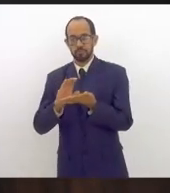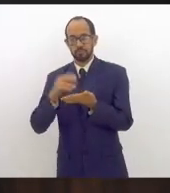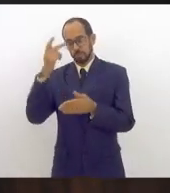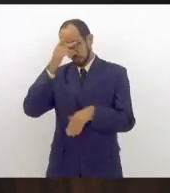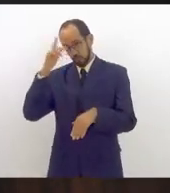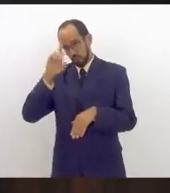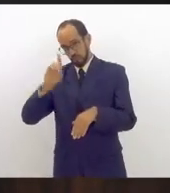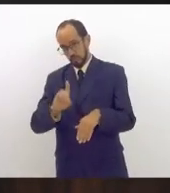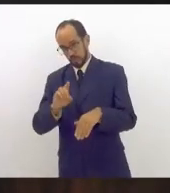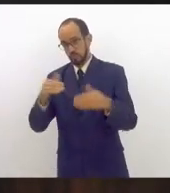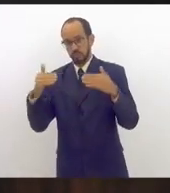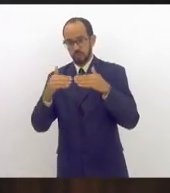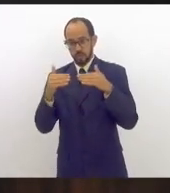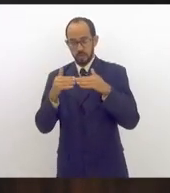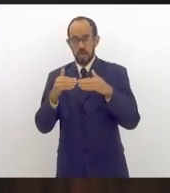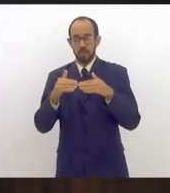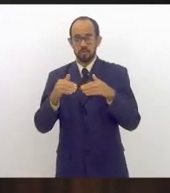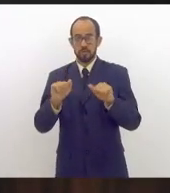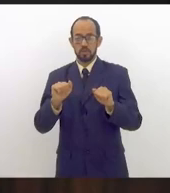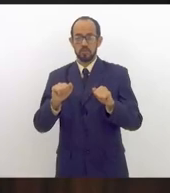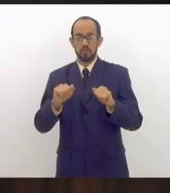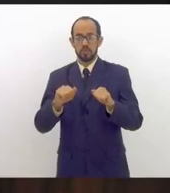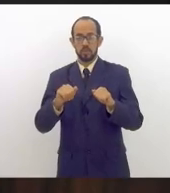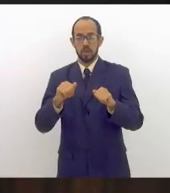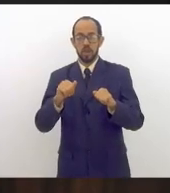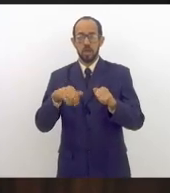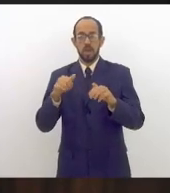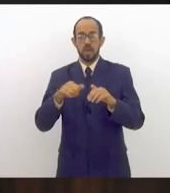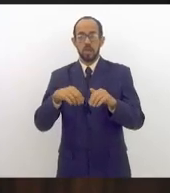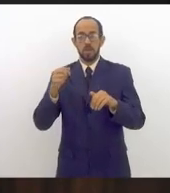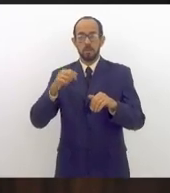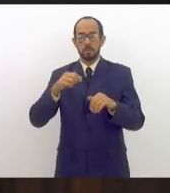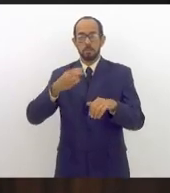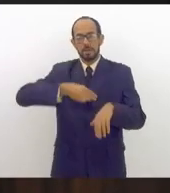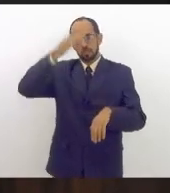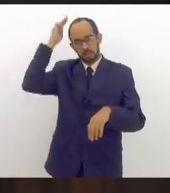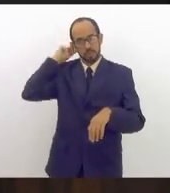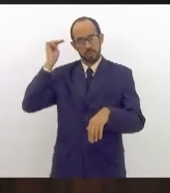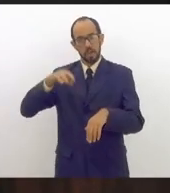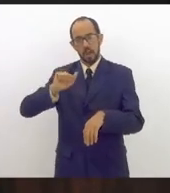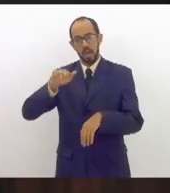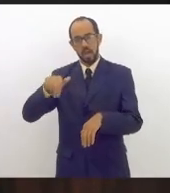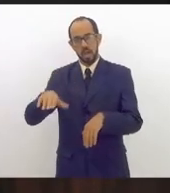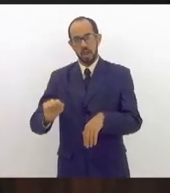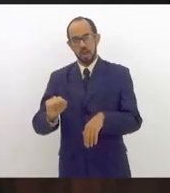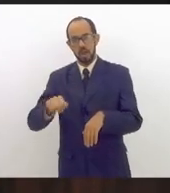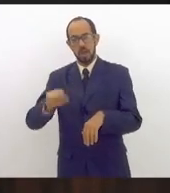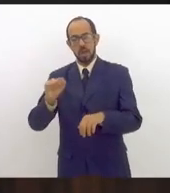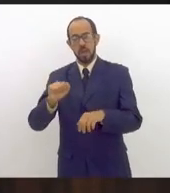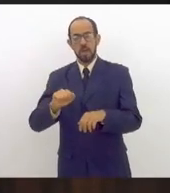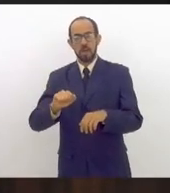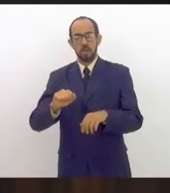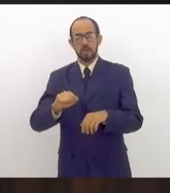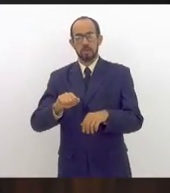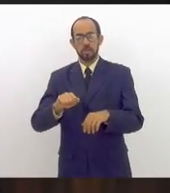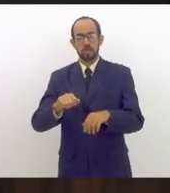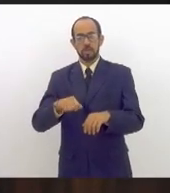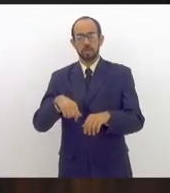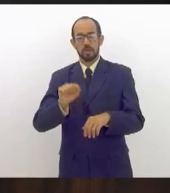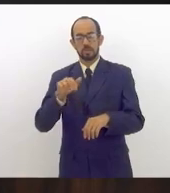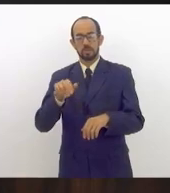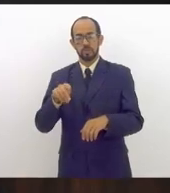deficiência, favorável. De cultura, favorável. Relatores, deputados Márcio Pacheco, Alana Passos e Alexandre Knoploch. Pedido de parecer da Comissão